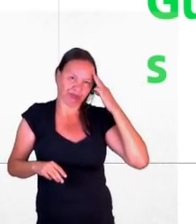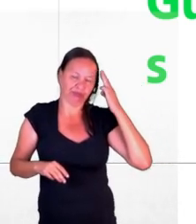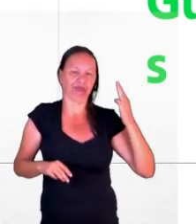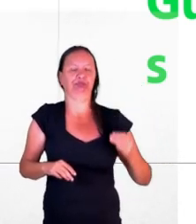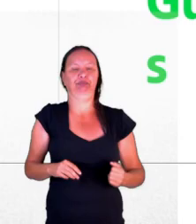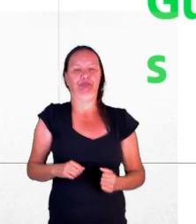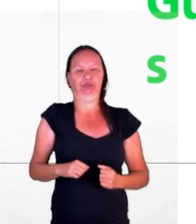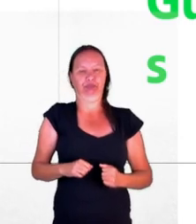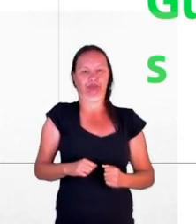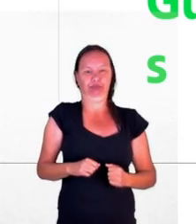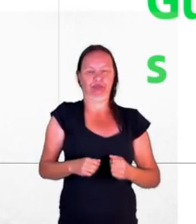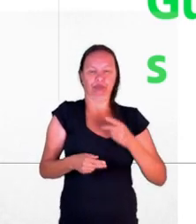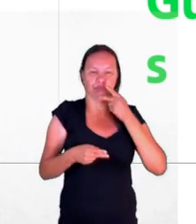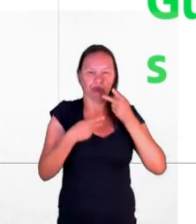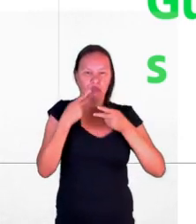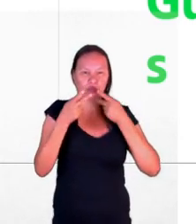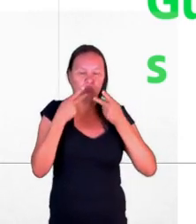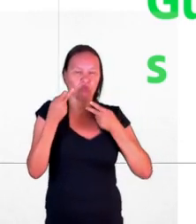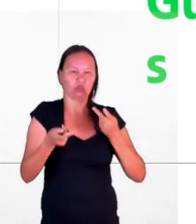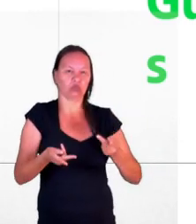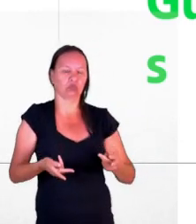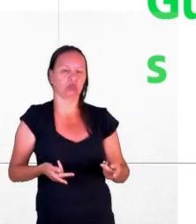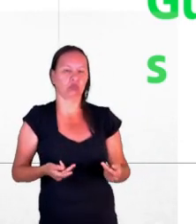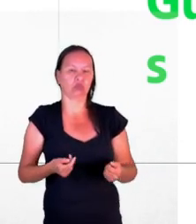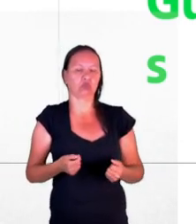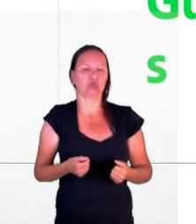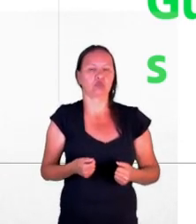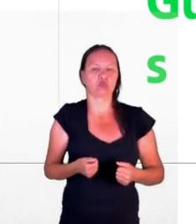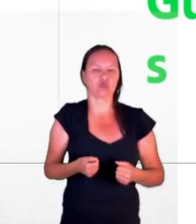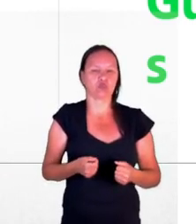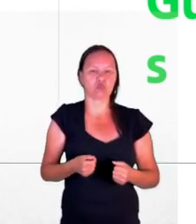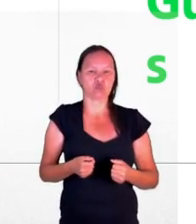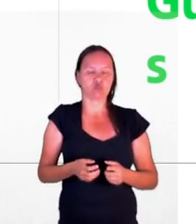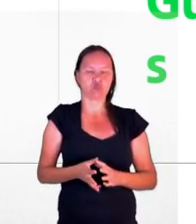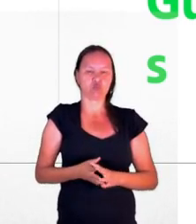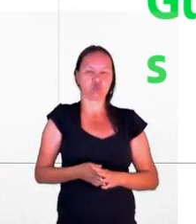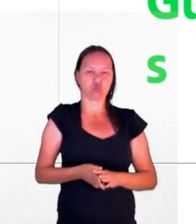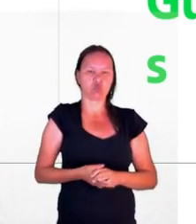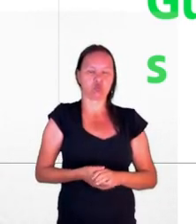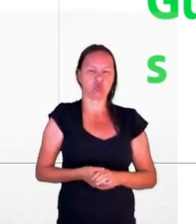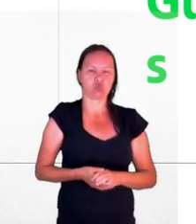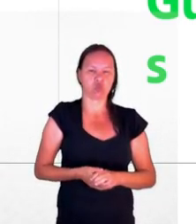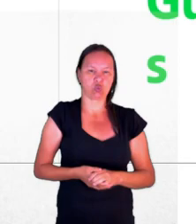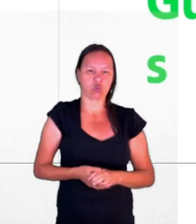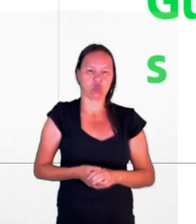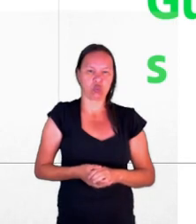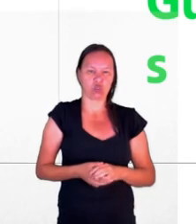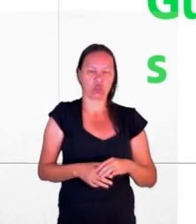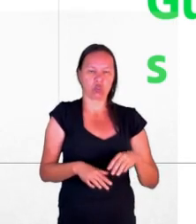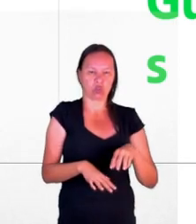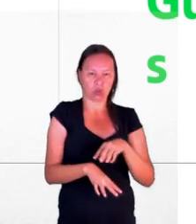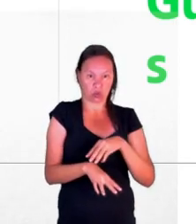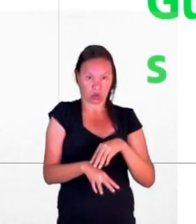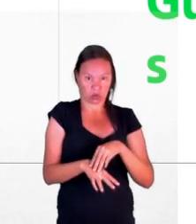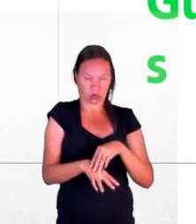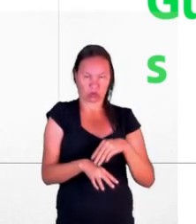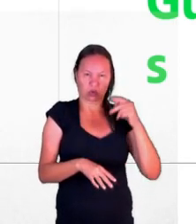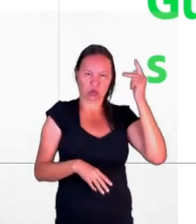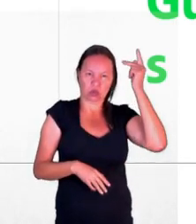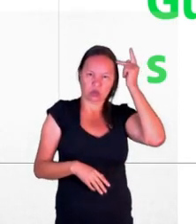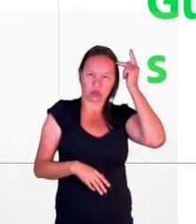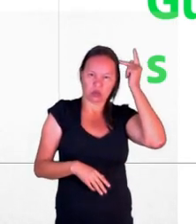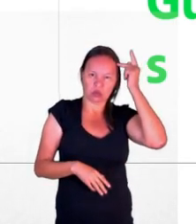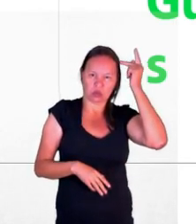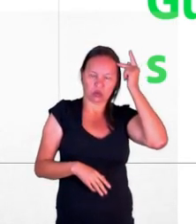eh falado né assim no no no cenário da cidade de São Paulo no